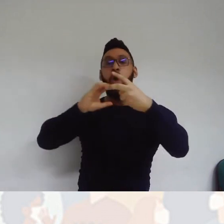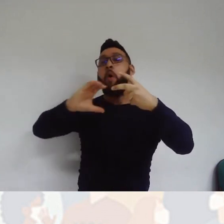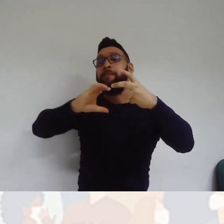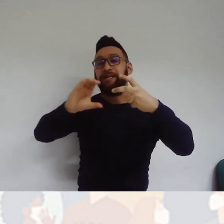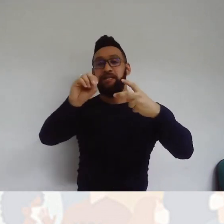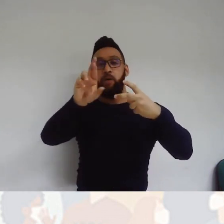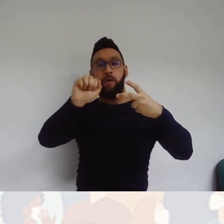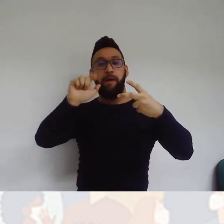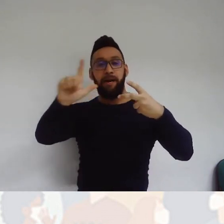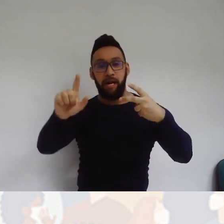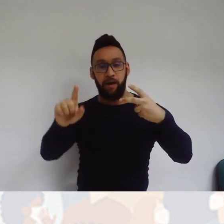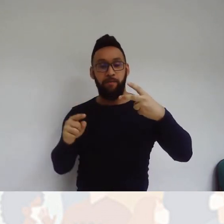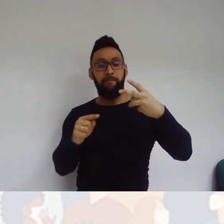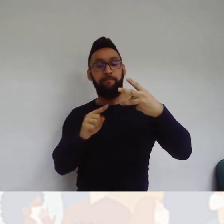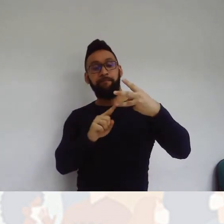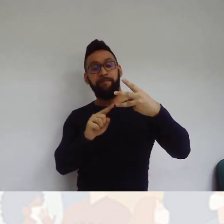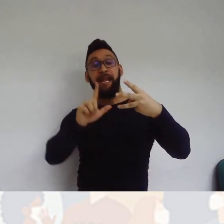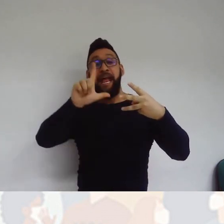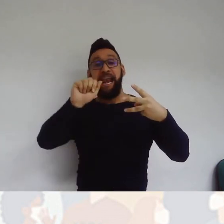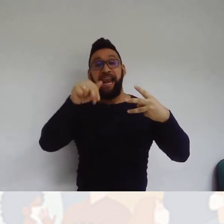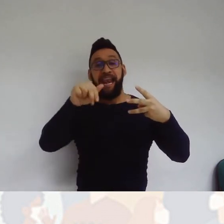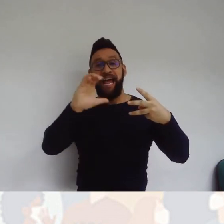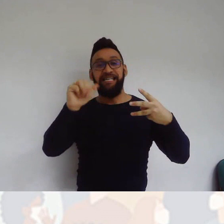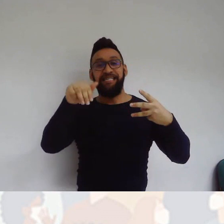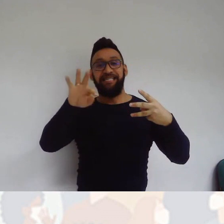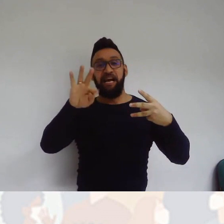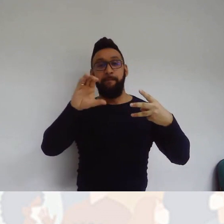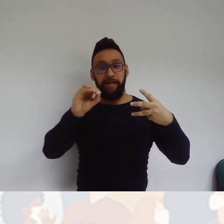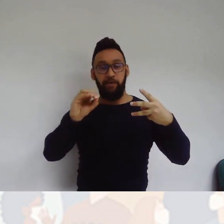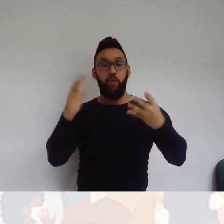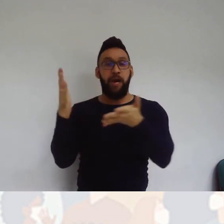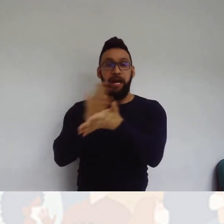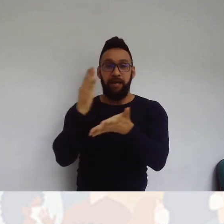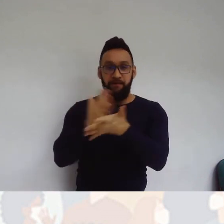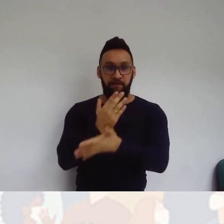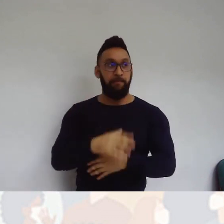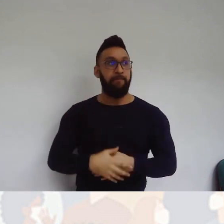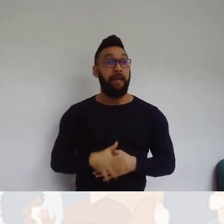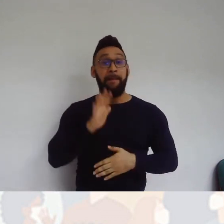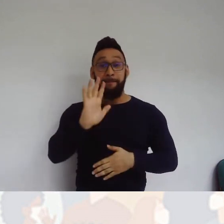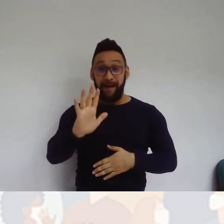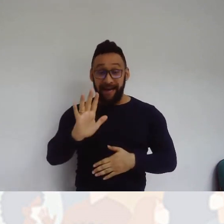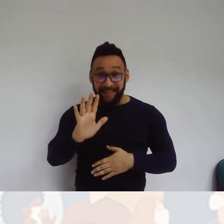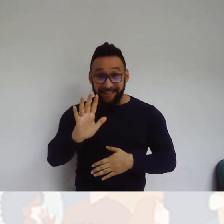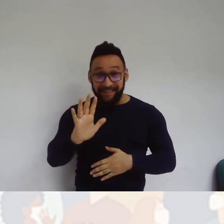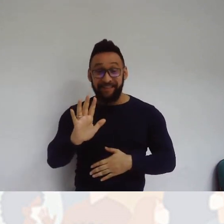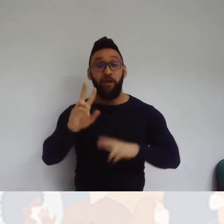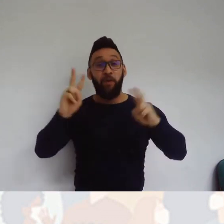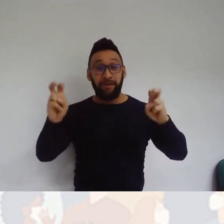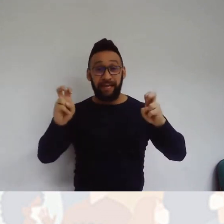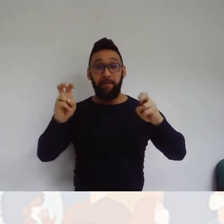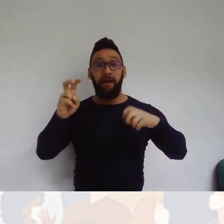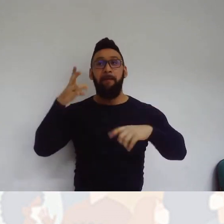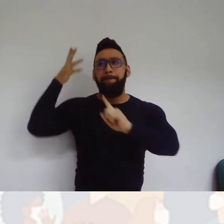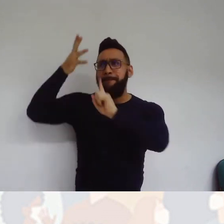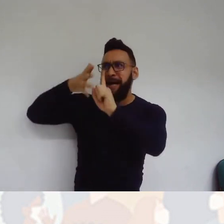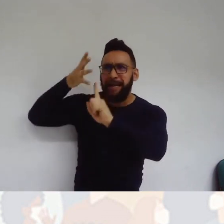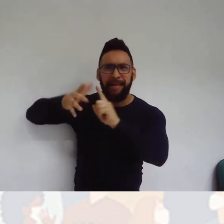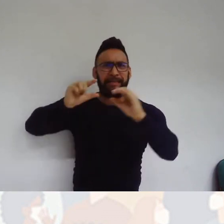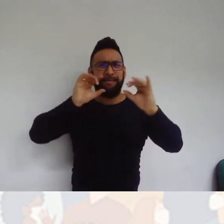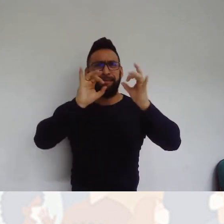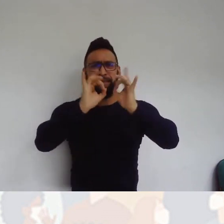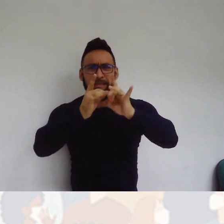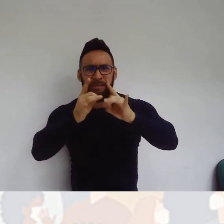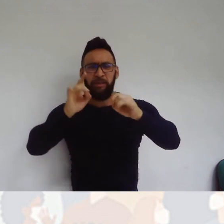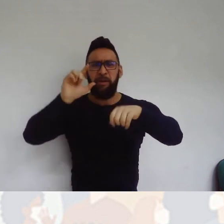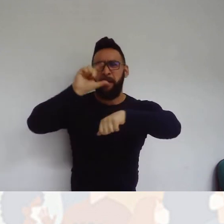entre os dois nomes, tem lançamento de livros. Tá? Como o evento ficou muito grande, a ideia inicial da gente era tirar 1